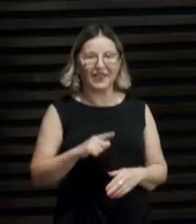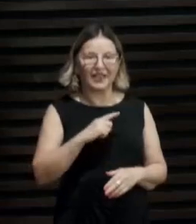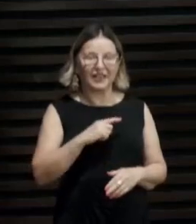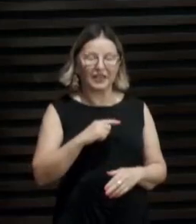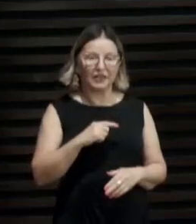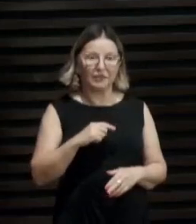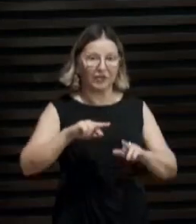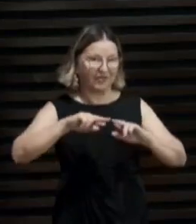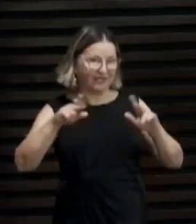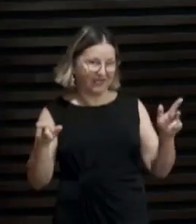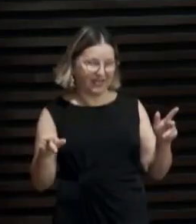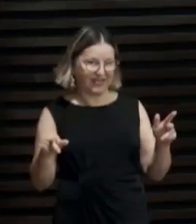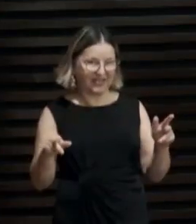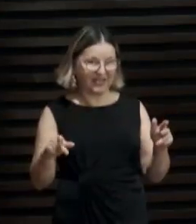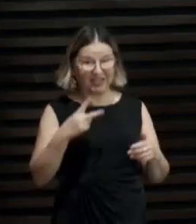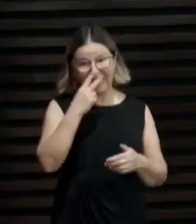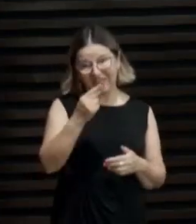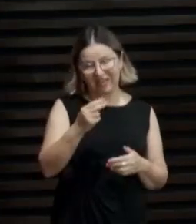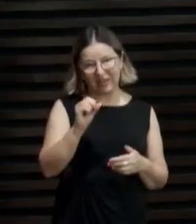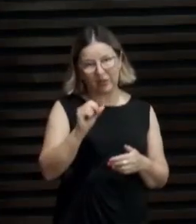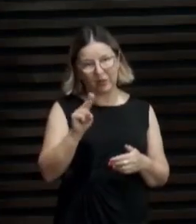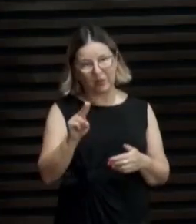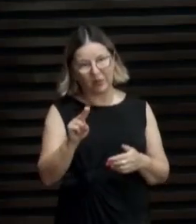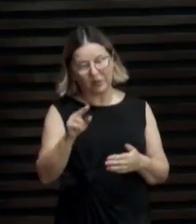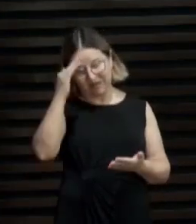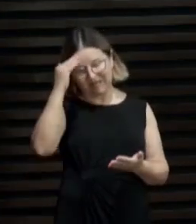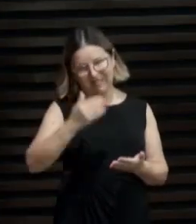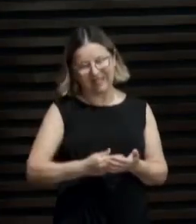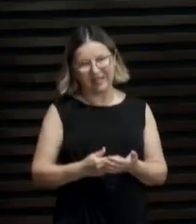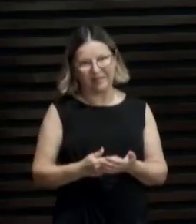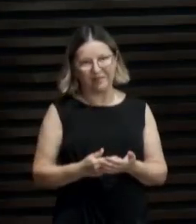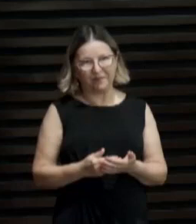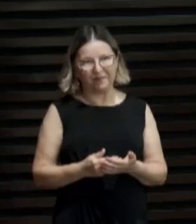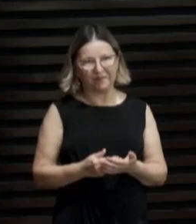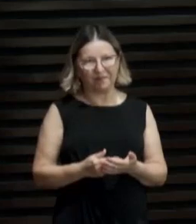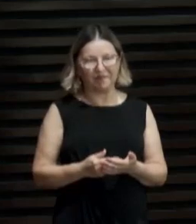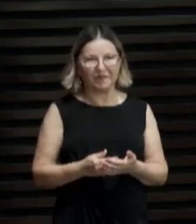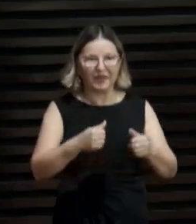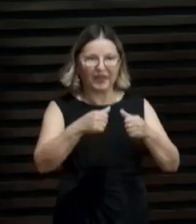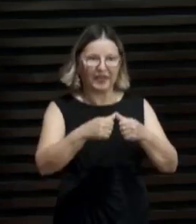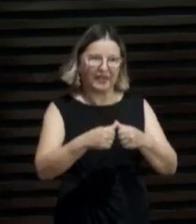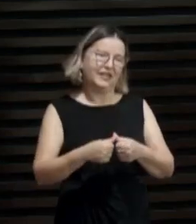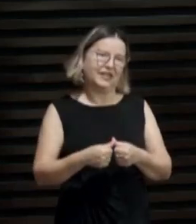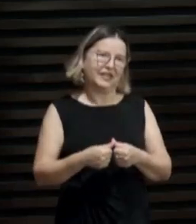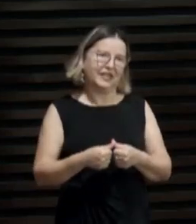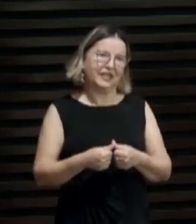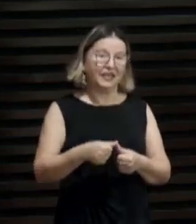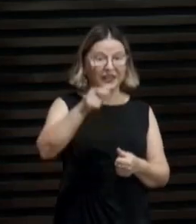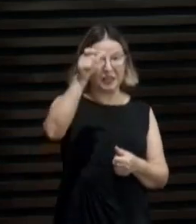está no alvo da nossa, em quem nós depositamos uma confiança.